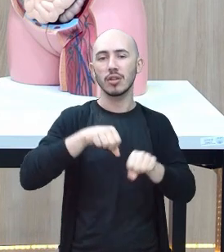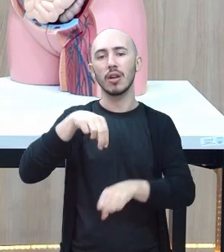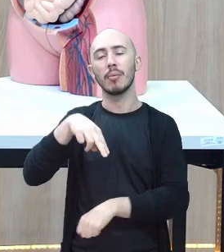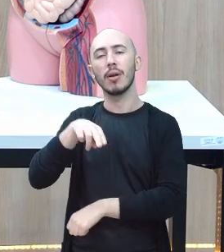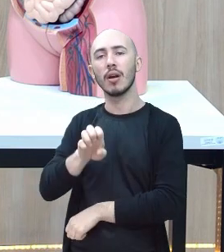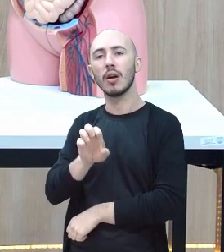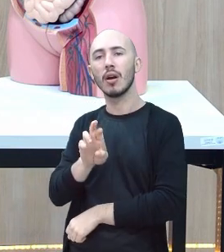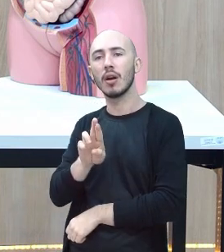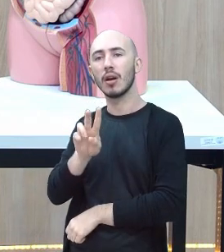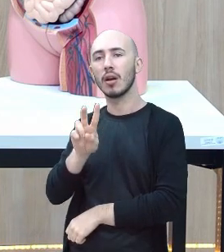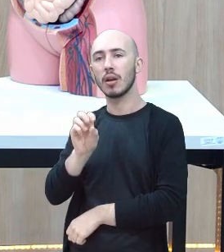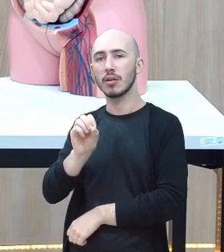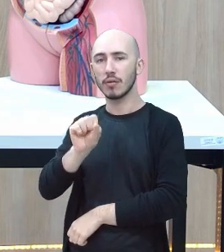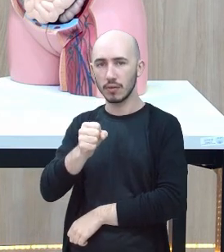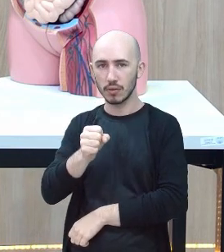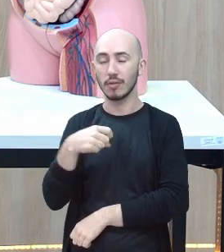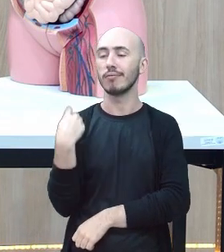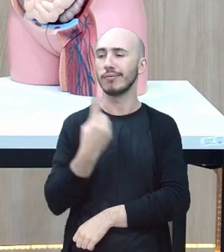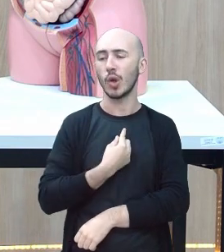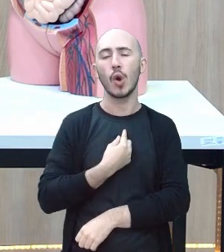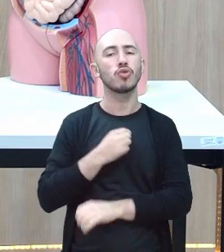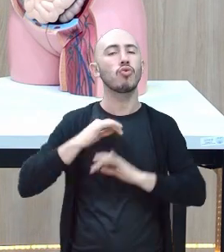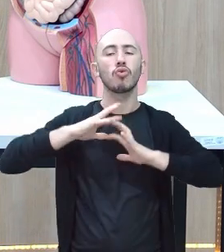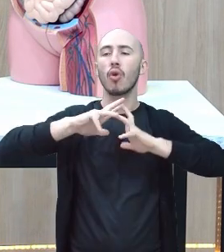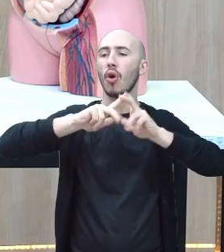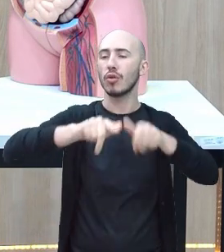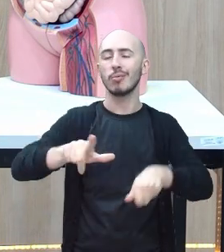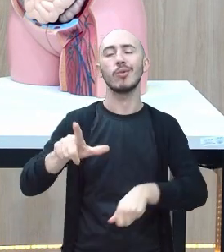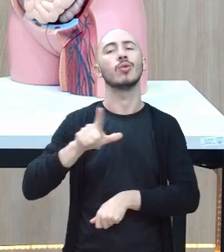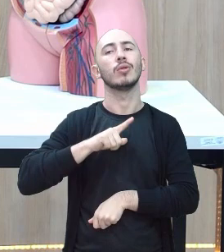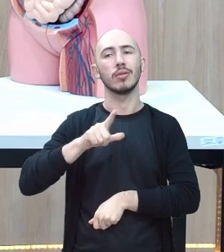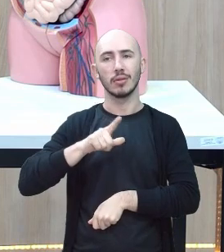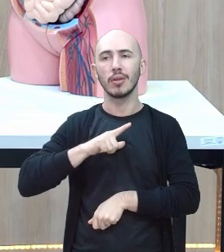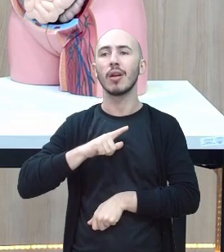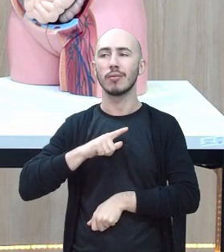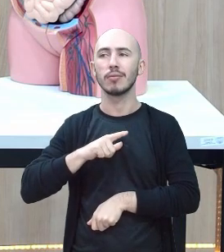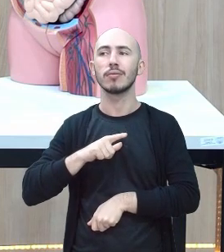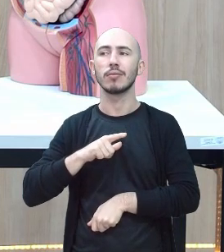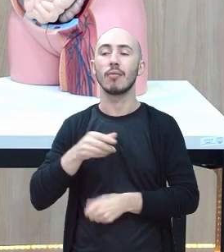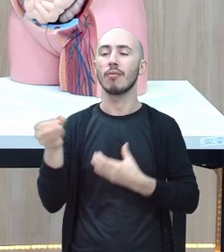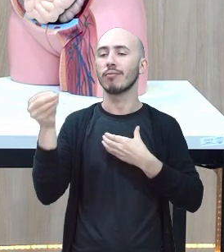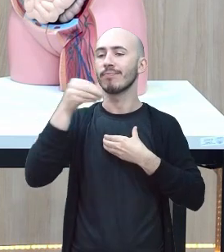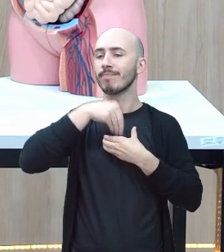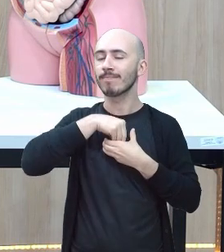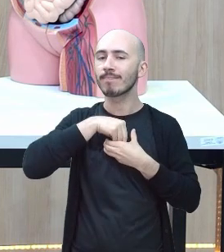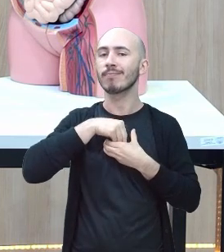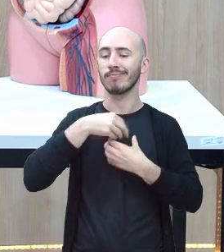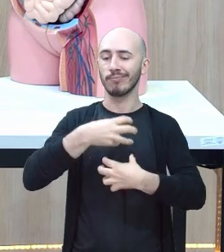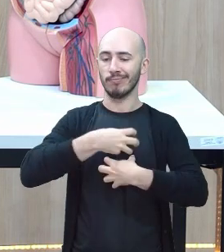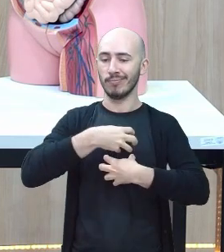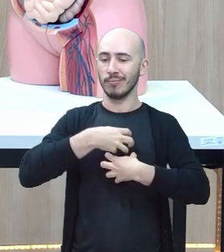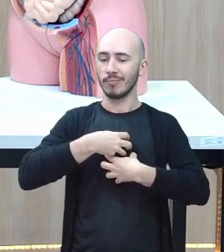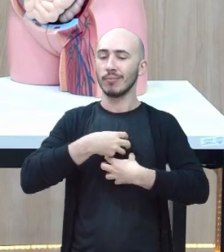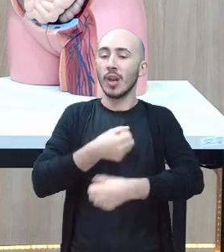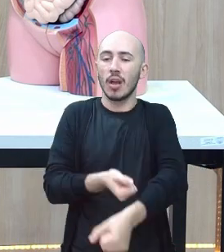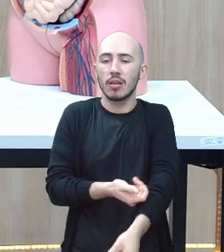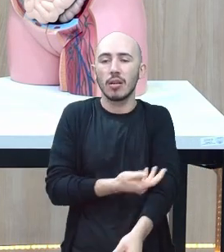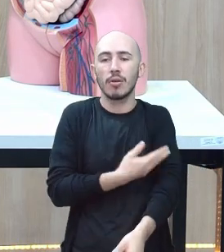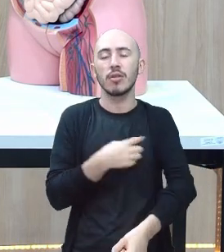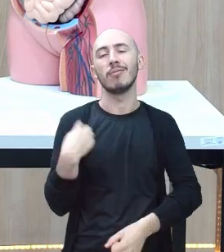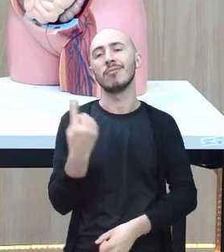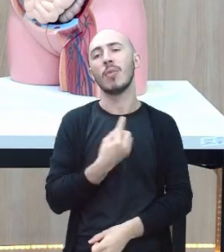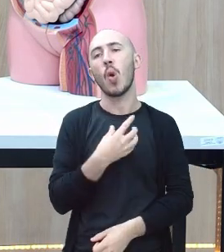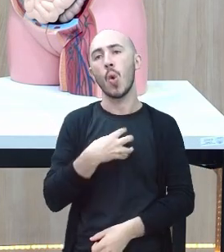todos nós temos essa célula nervosa para formar o sistema nervoso, onde nós vimos que